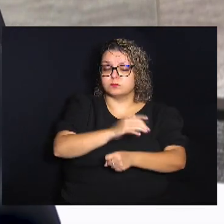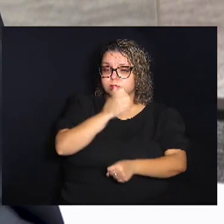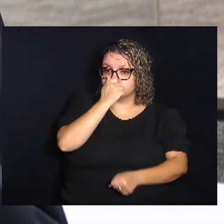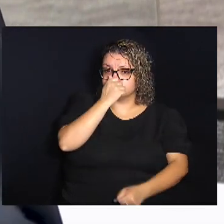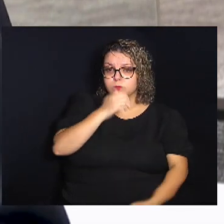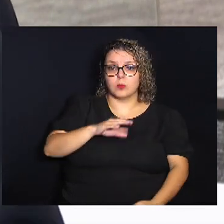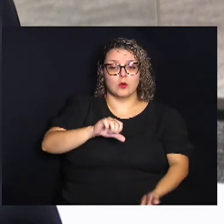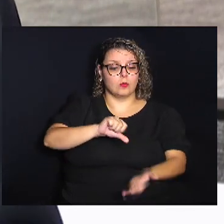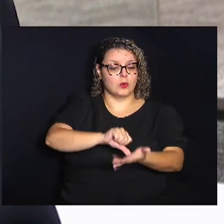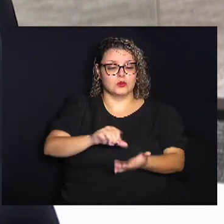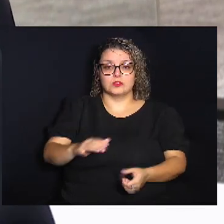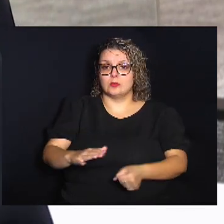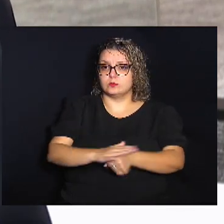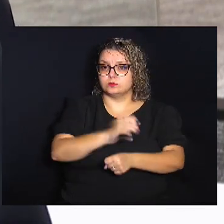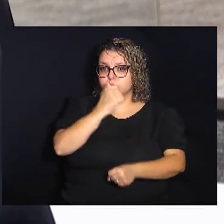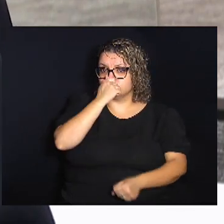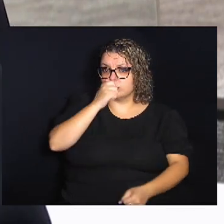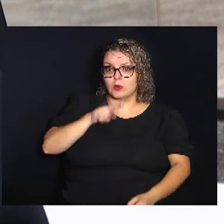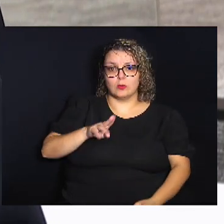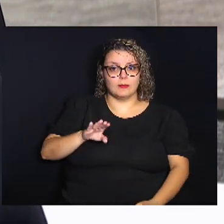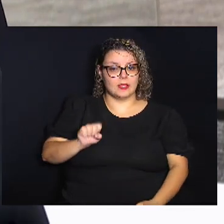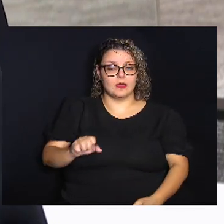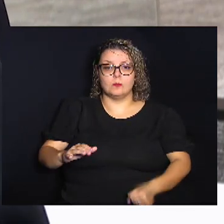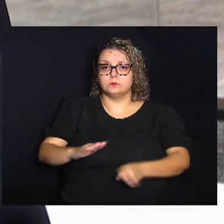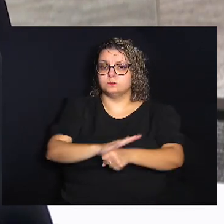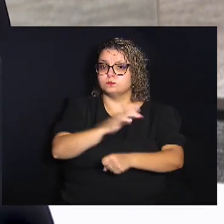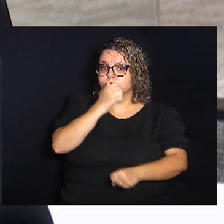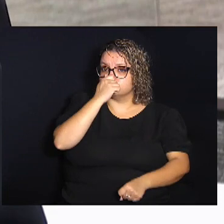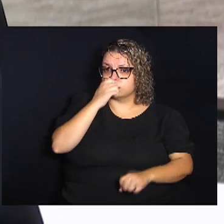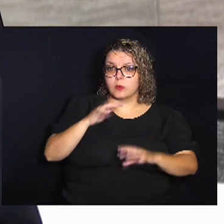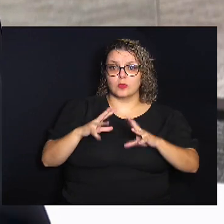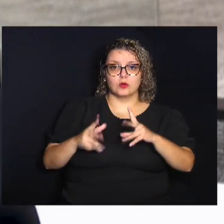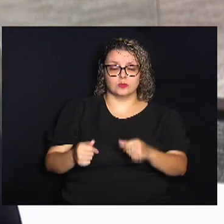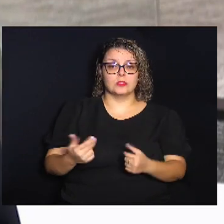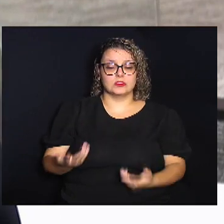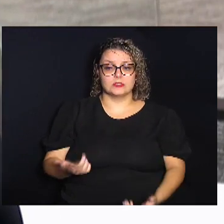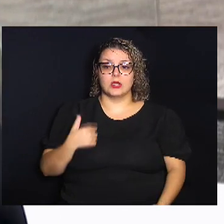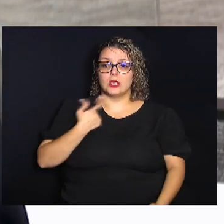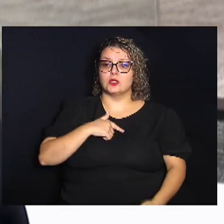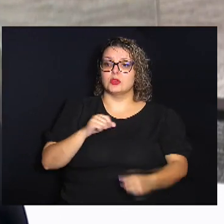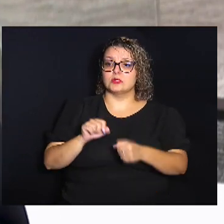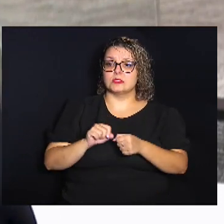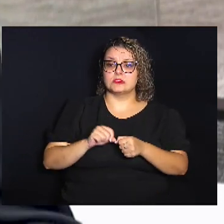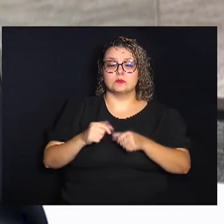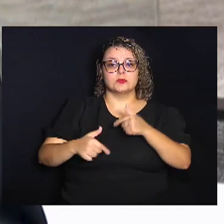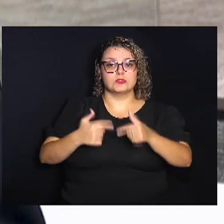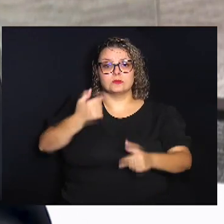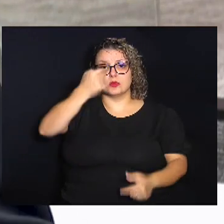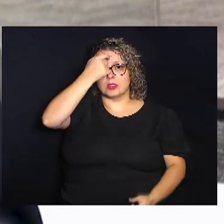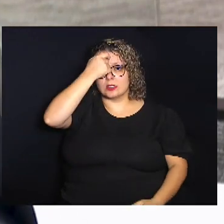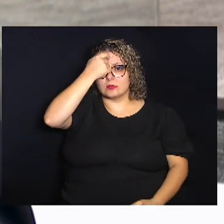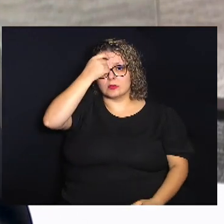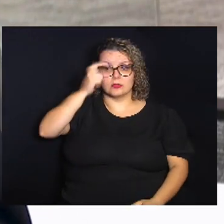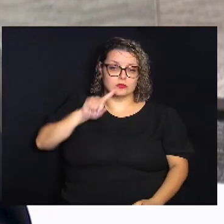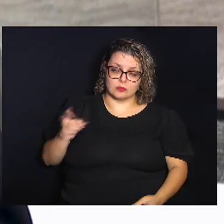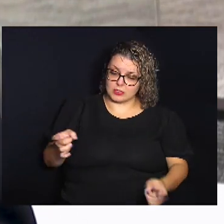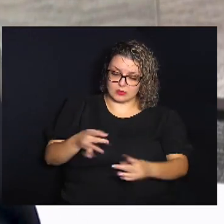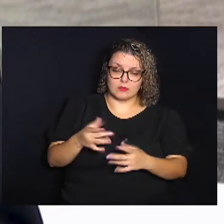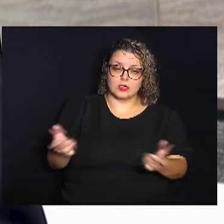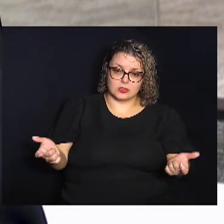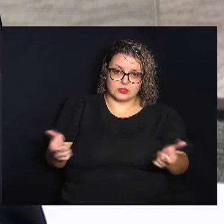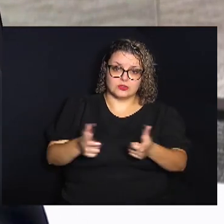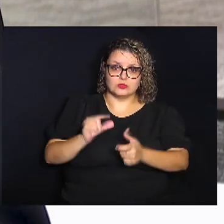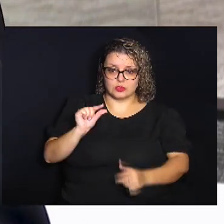postos de saúde, as unidades de saúde estão todas lotadas. E para que nós fazemos um trabalho de conscientização, não vai acabar, mas vai diminuir um